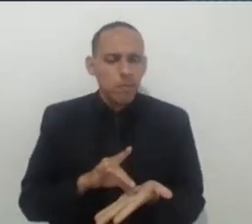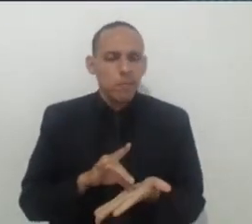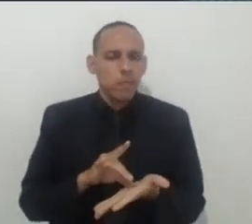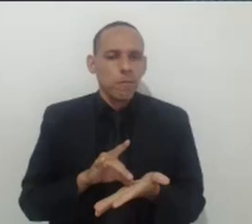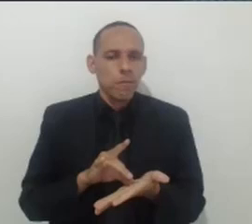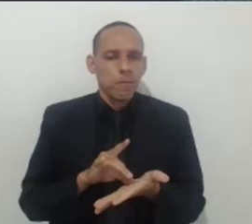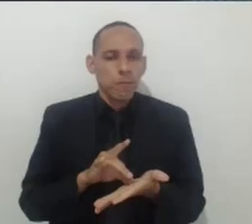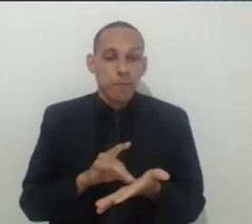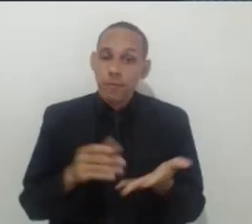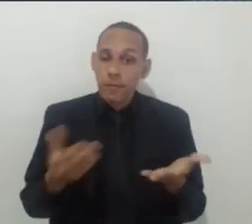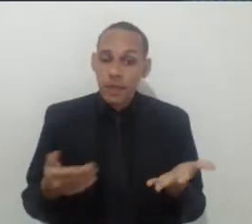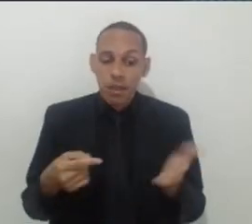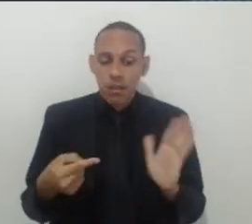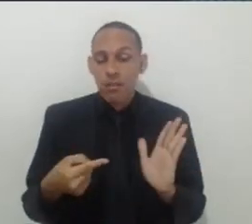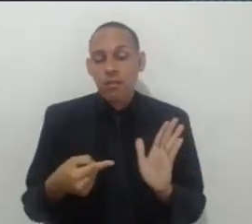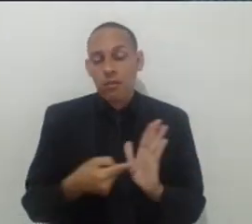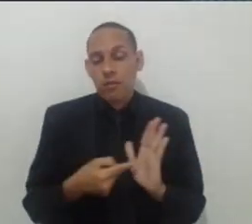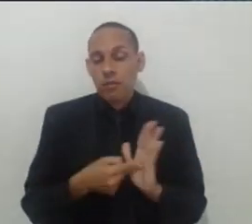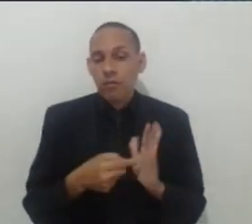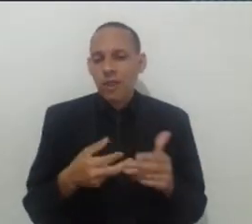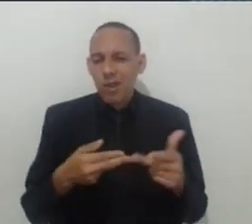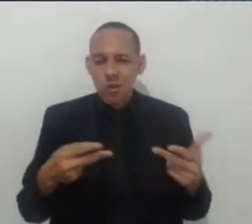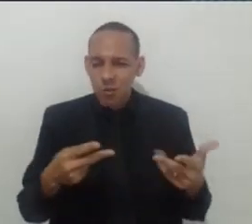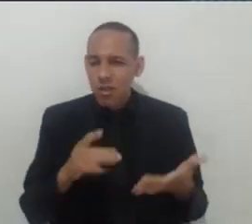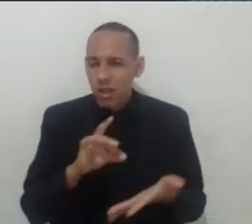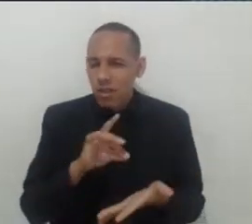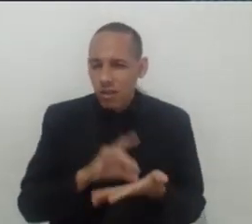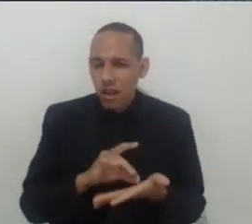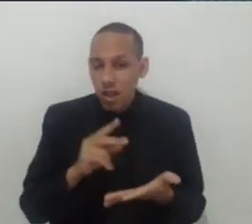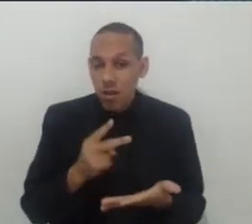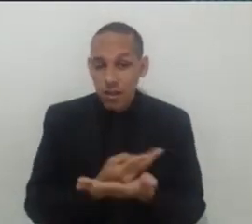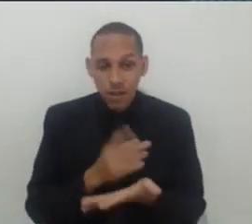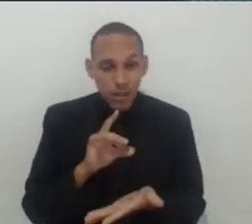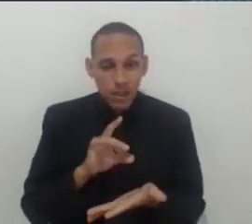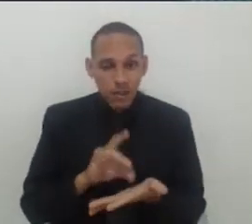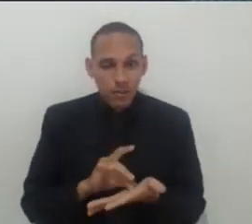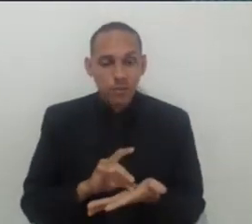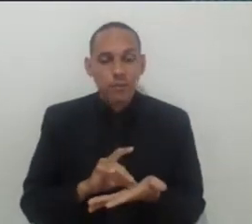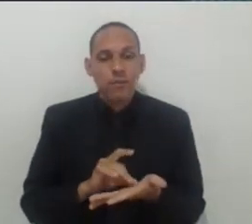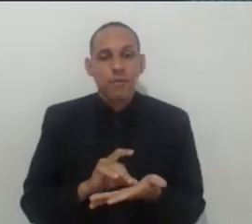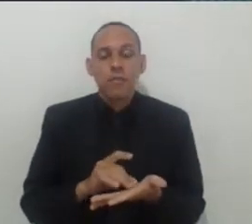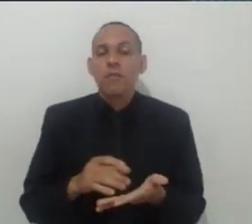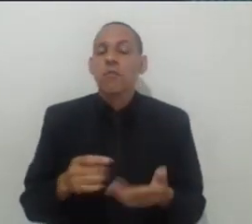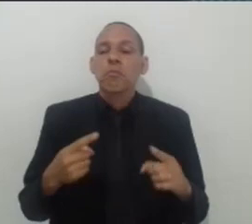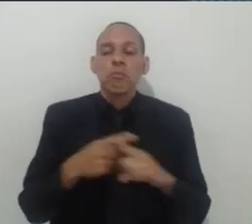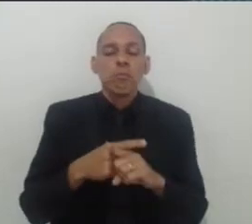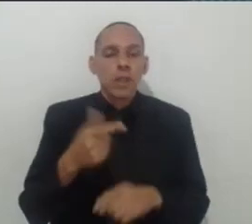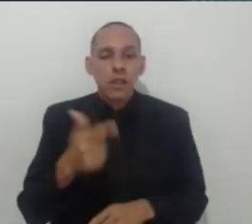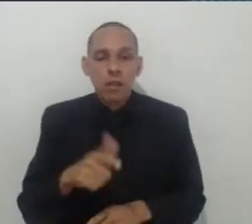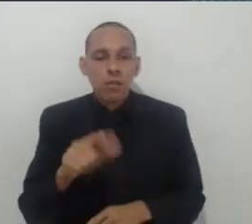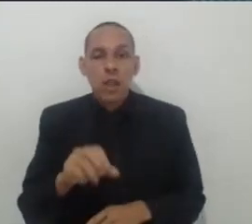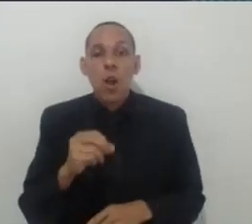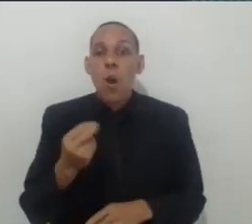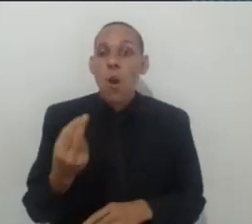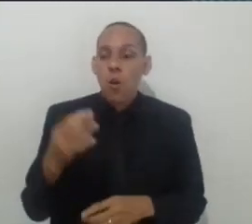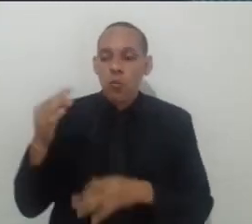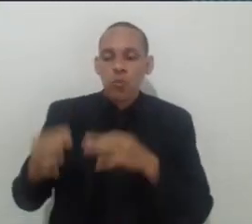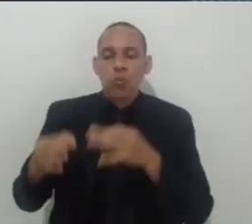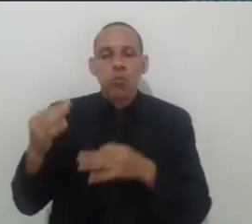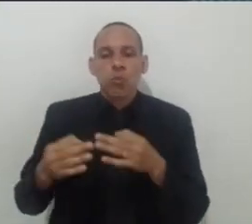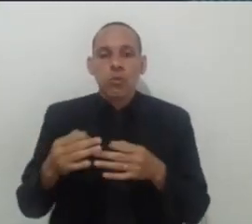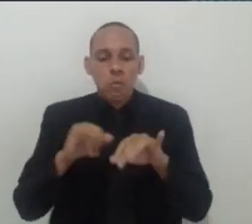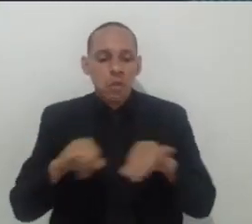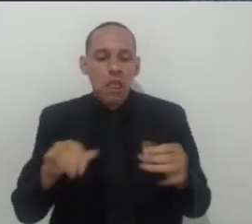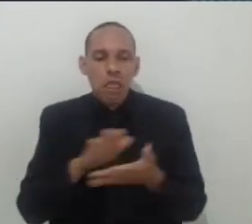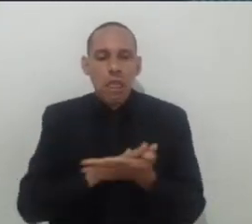sobre esse fato não tenha havido controvérsia ou pronunciamento judicial, trata-se de um erro de percepção e